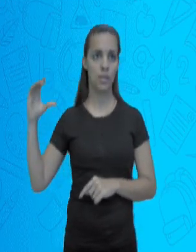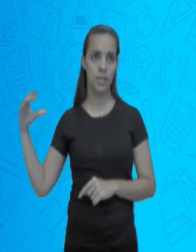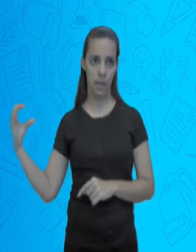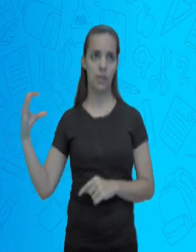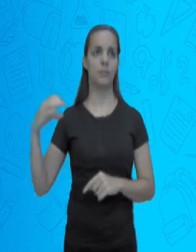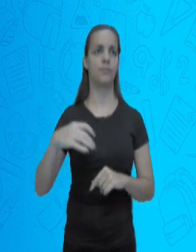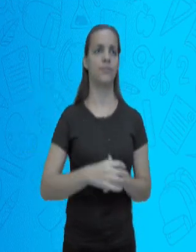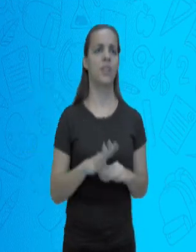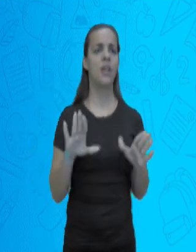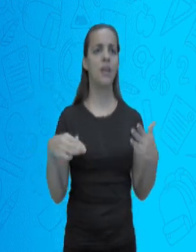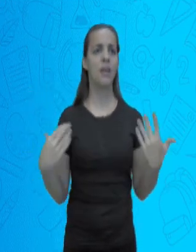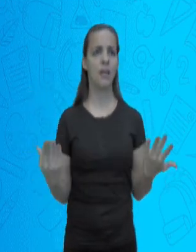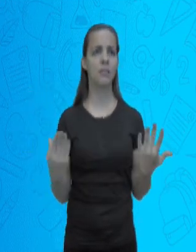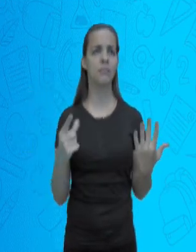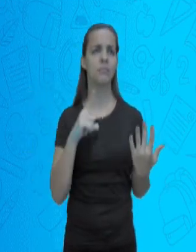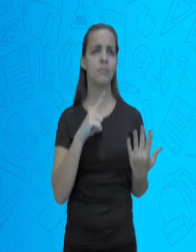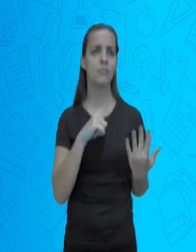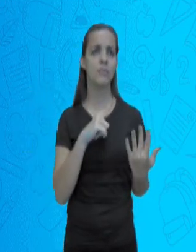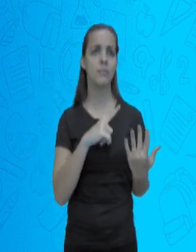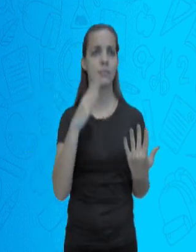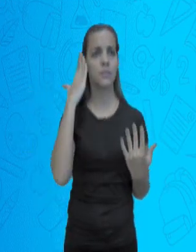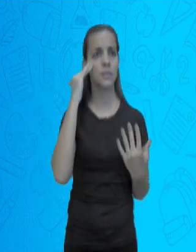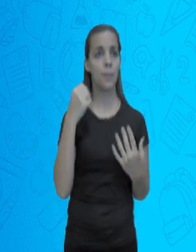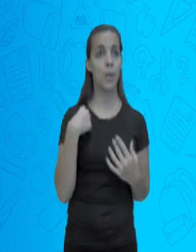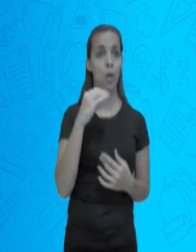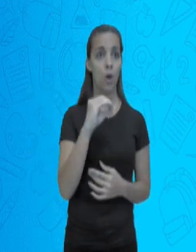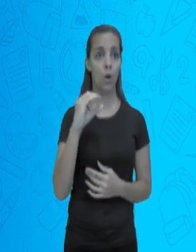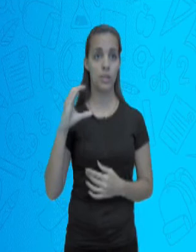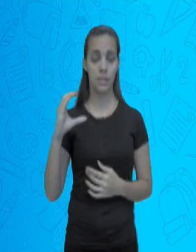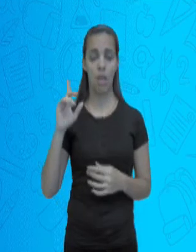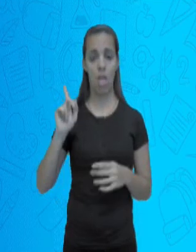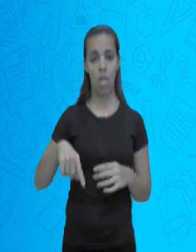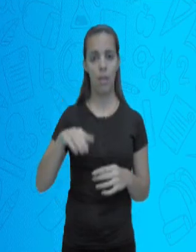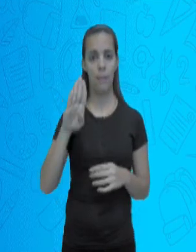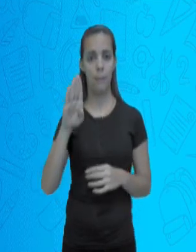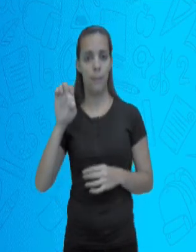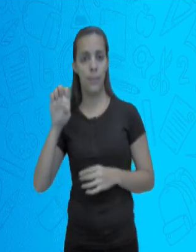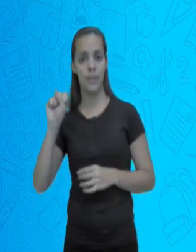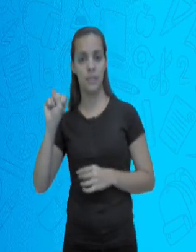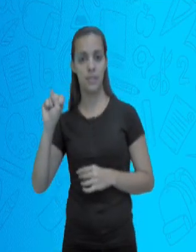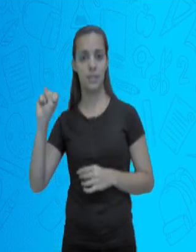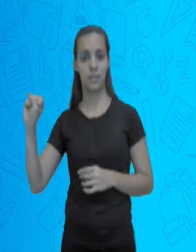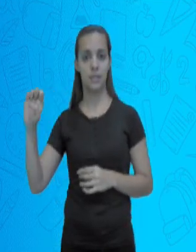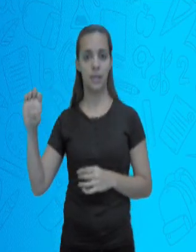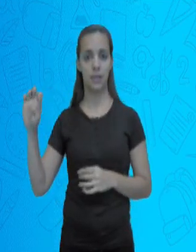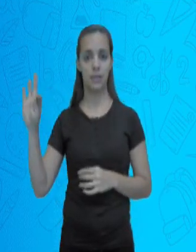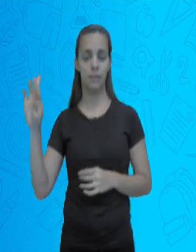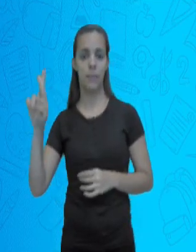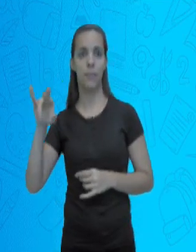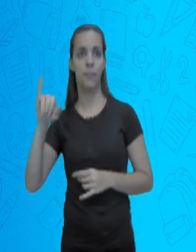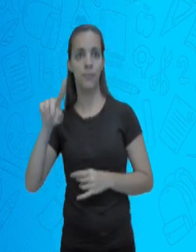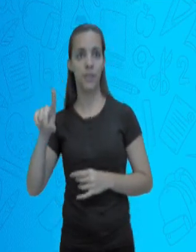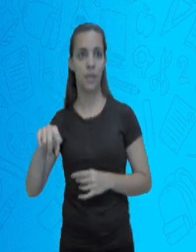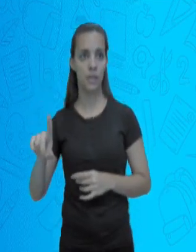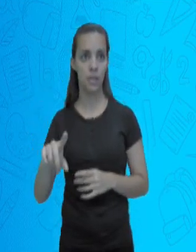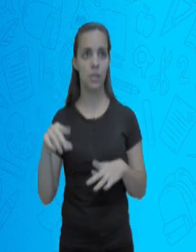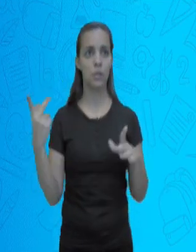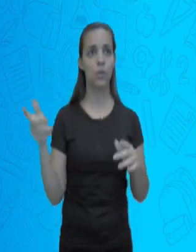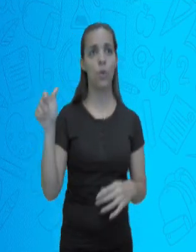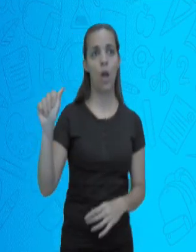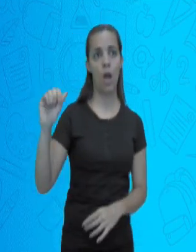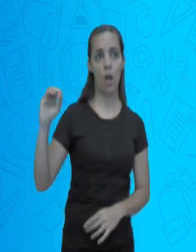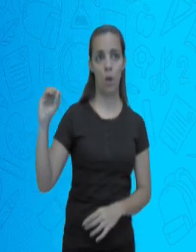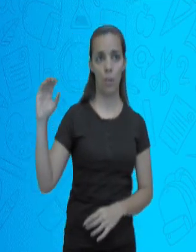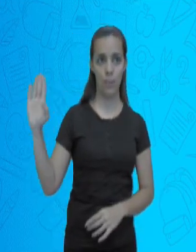que OC é a bissetriz de AOB. Então, qual vai ser a medida